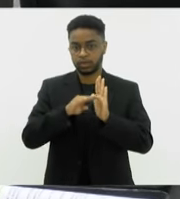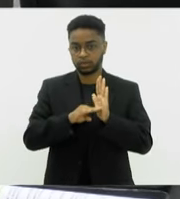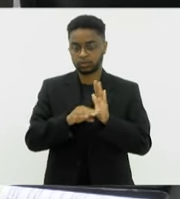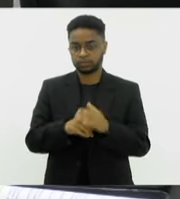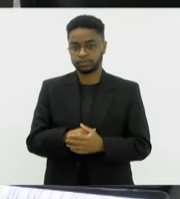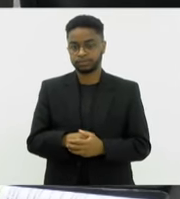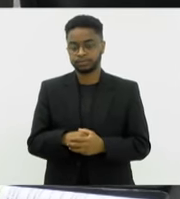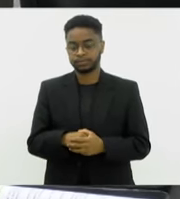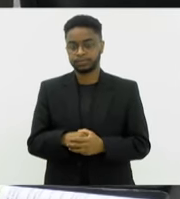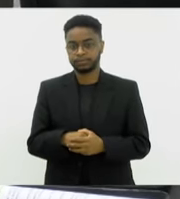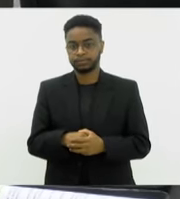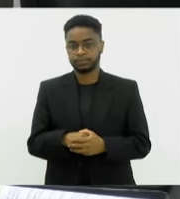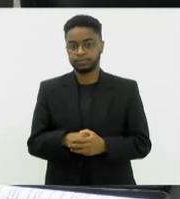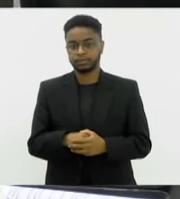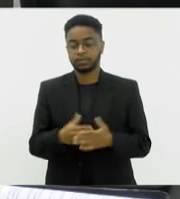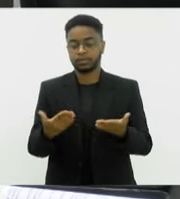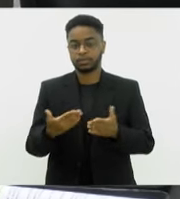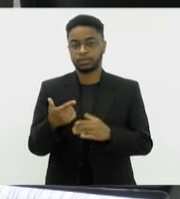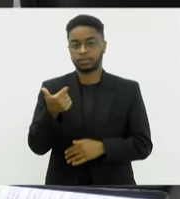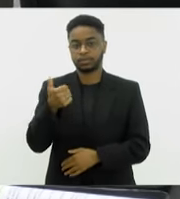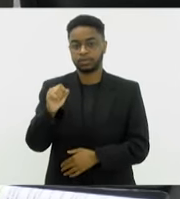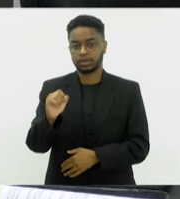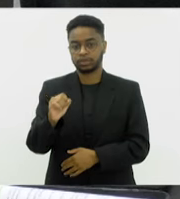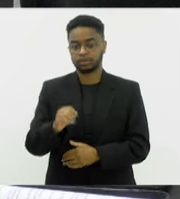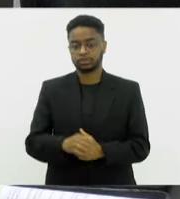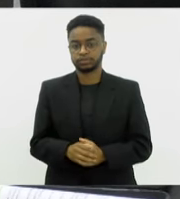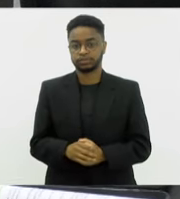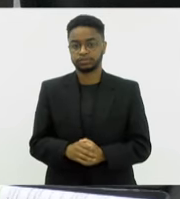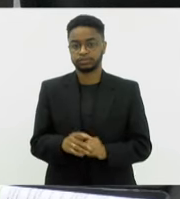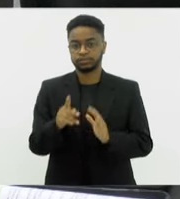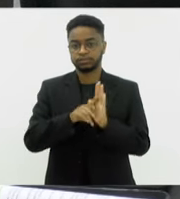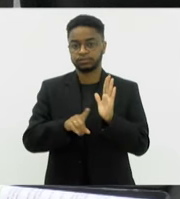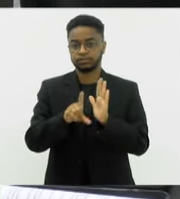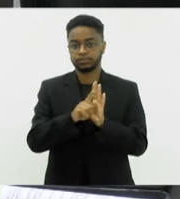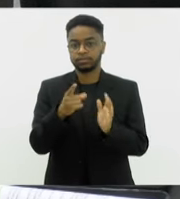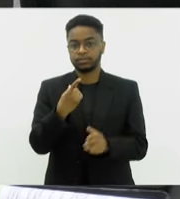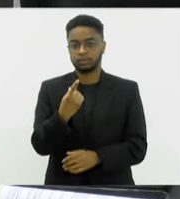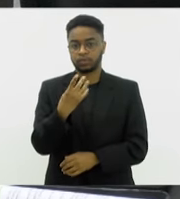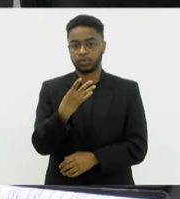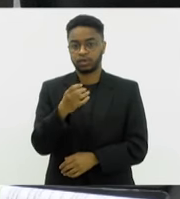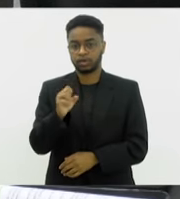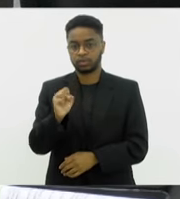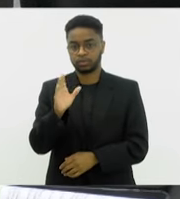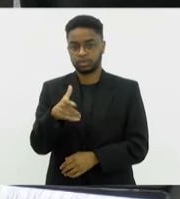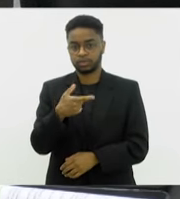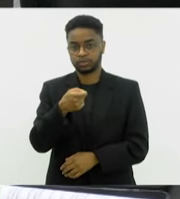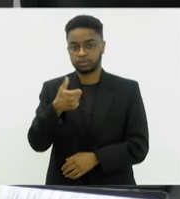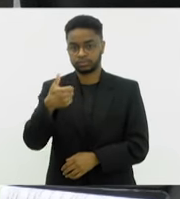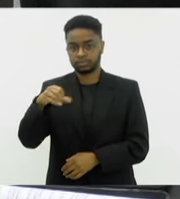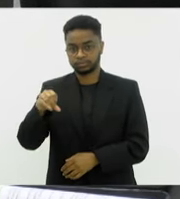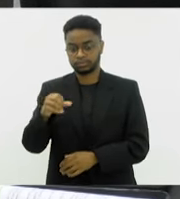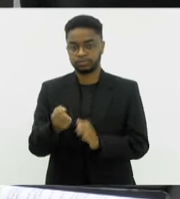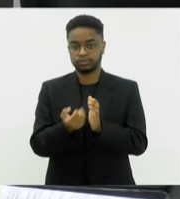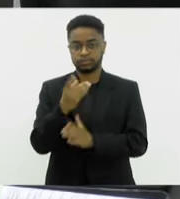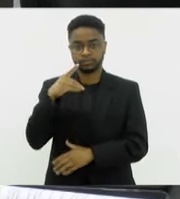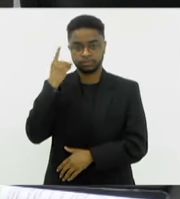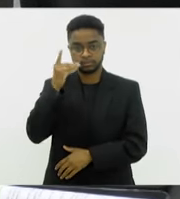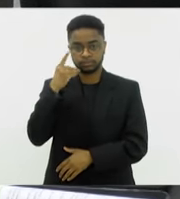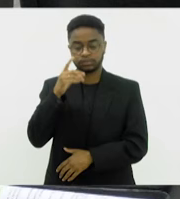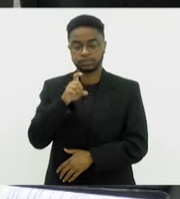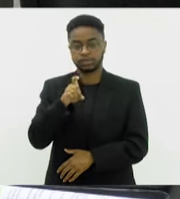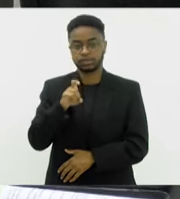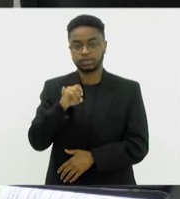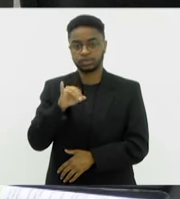autor. Passemos ao item 10, projeto de lei 148/19. Autoria do deputado